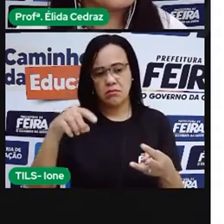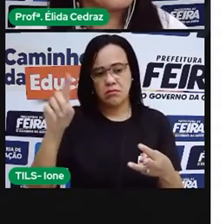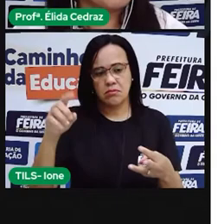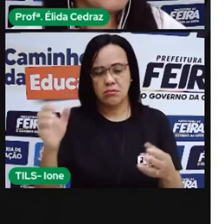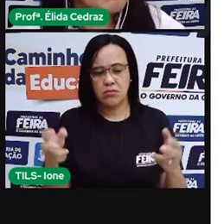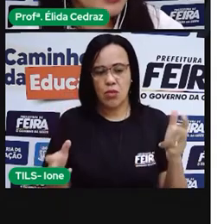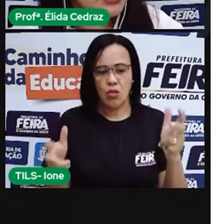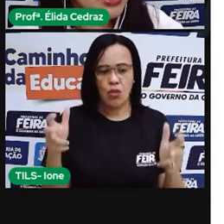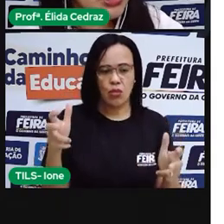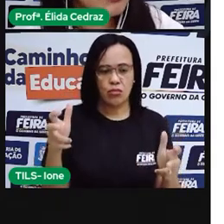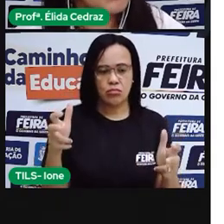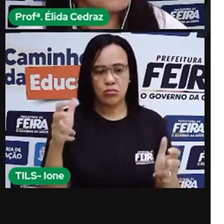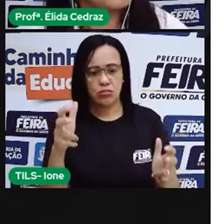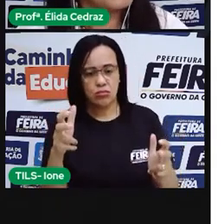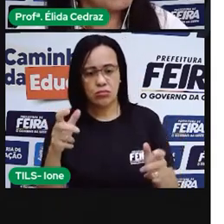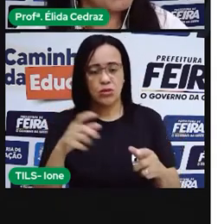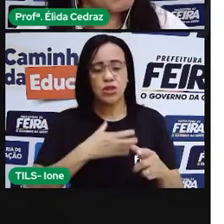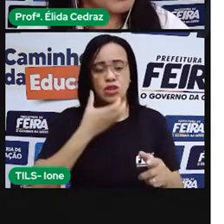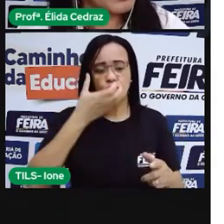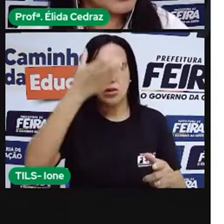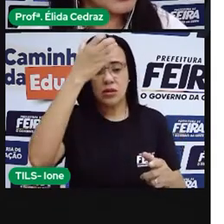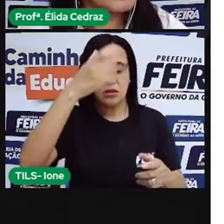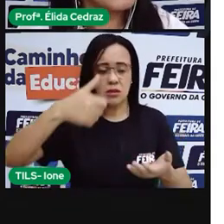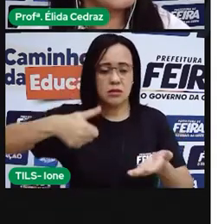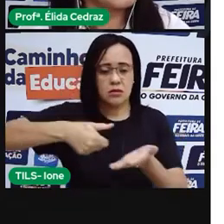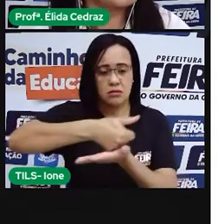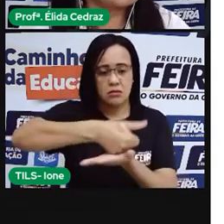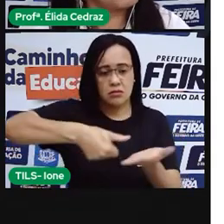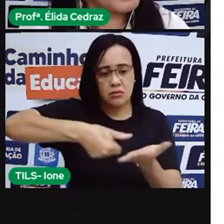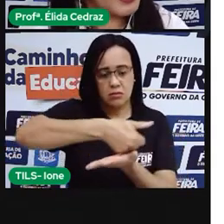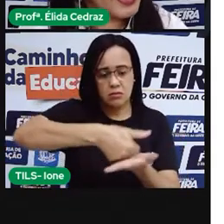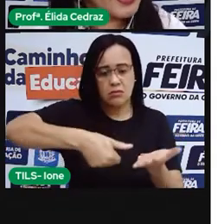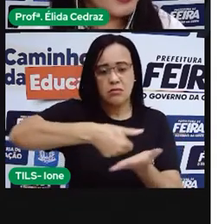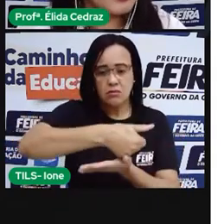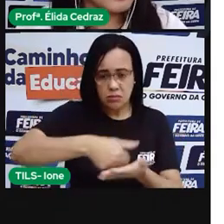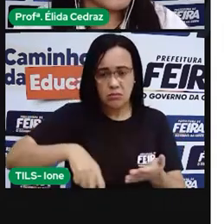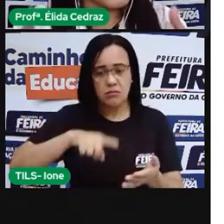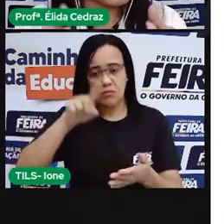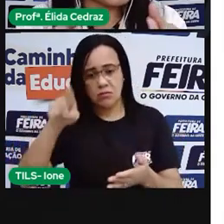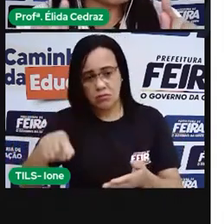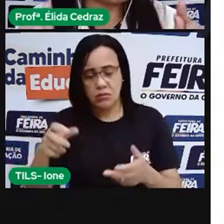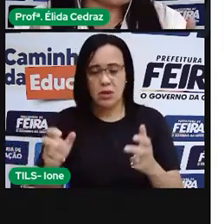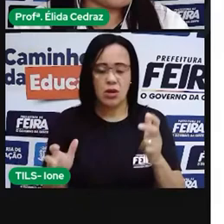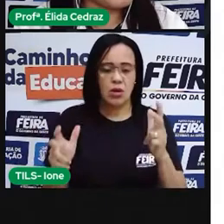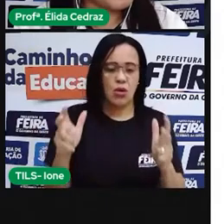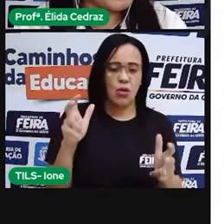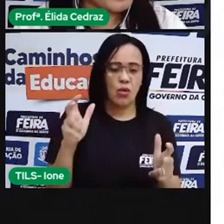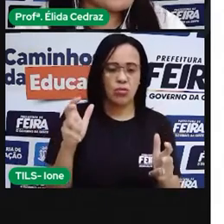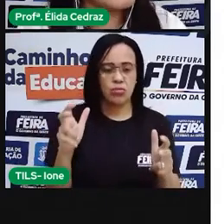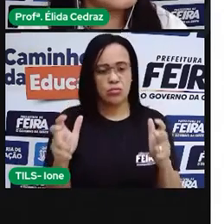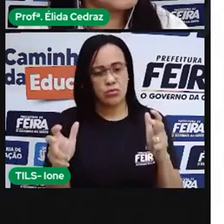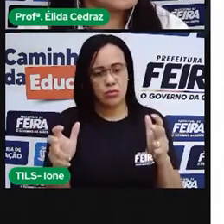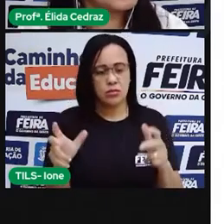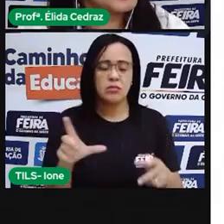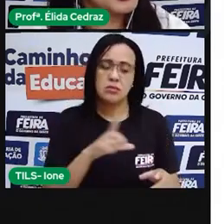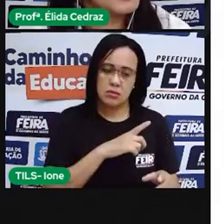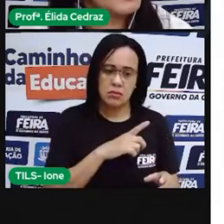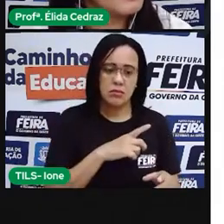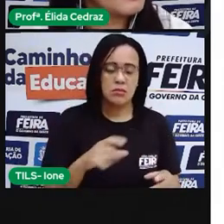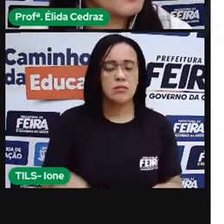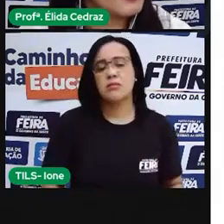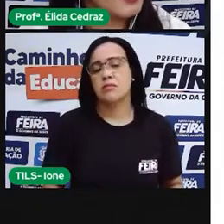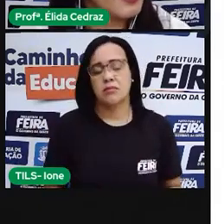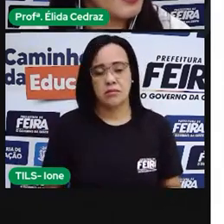Qual é o som vibrante? O som vibrante é do R entre vogais.